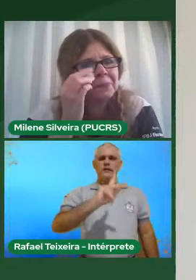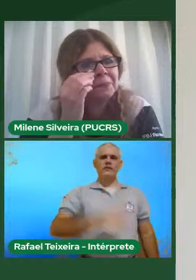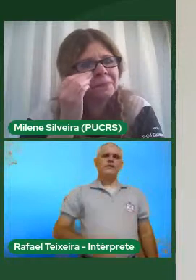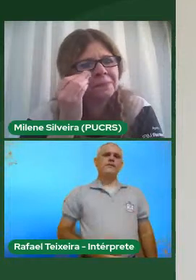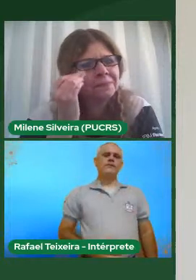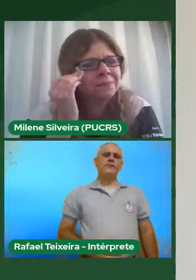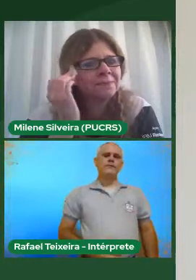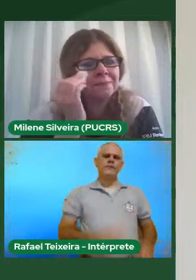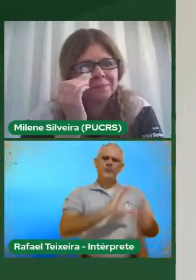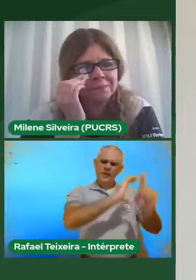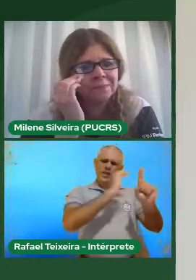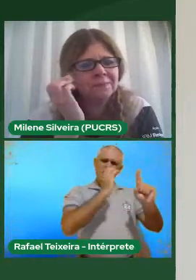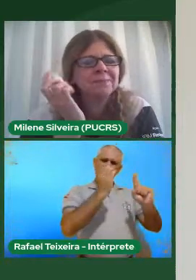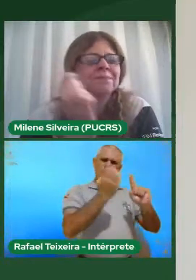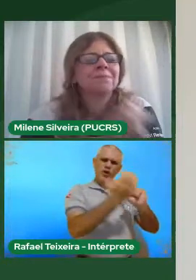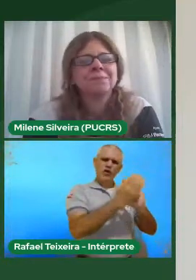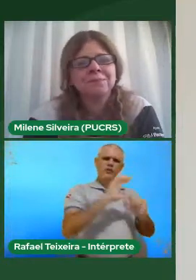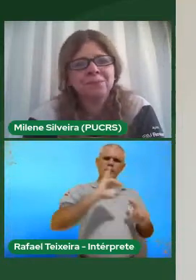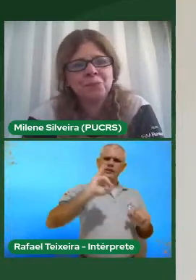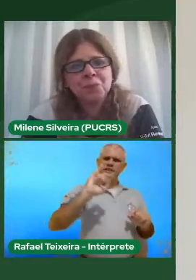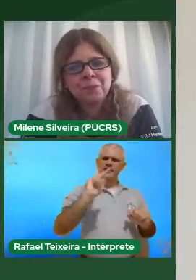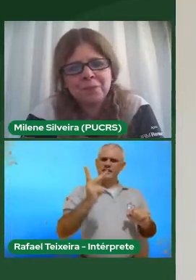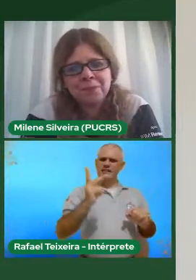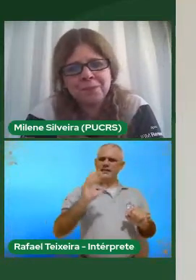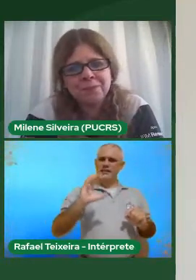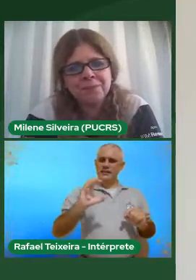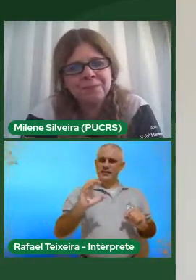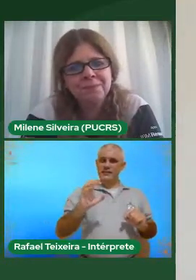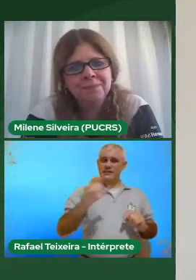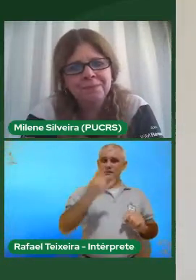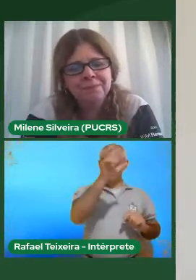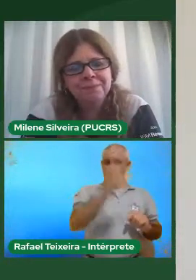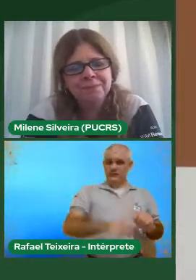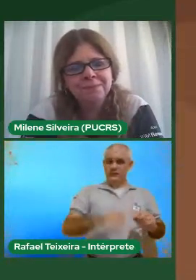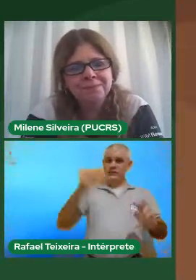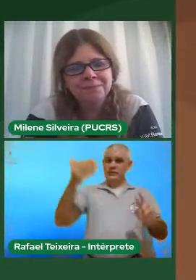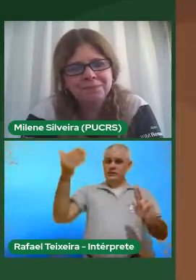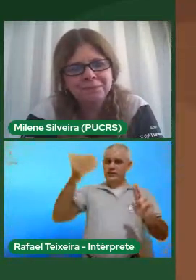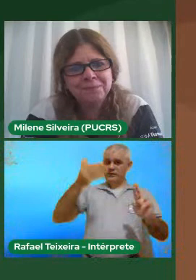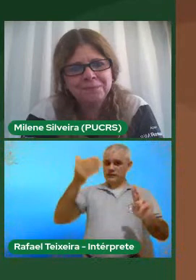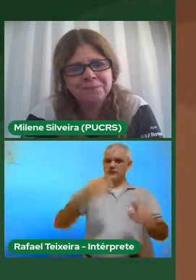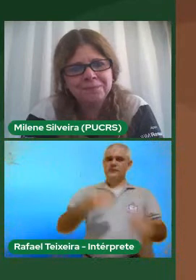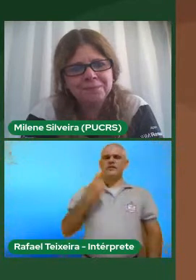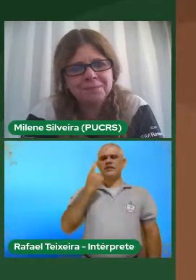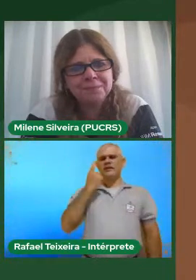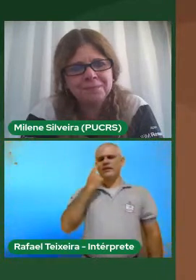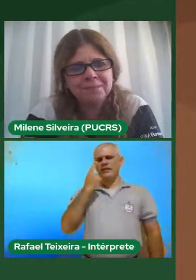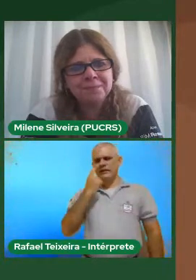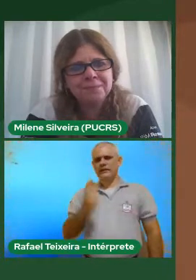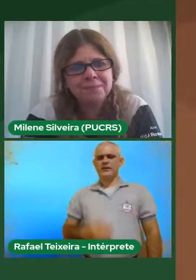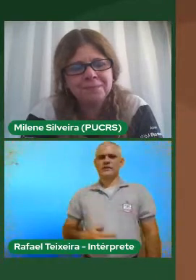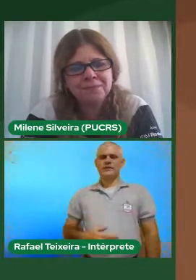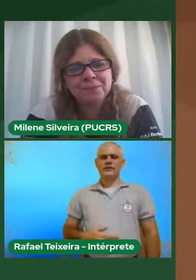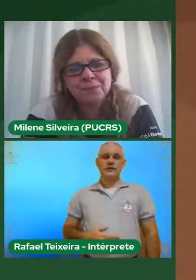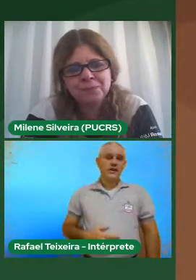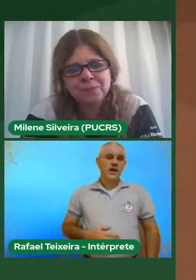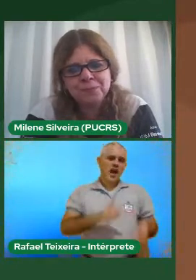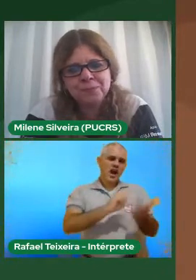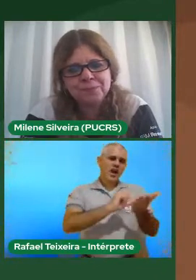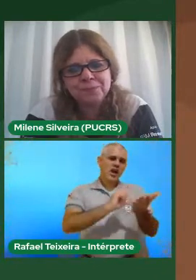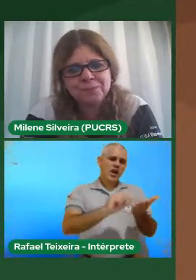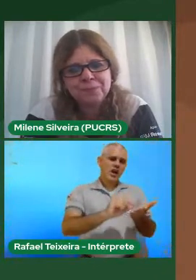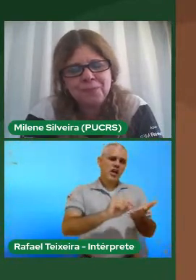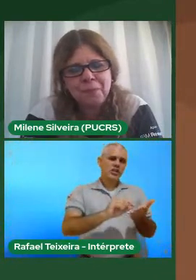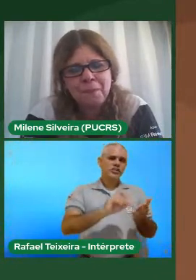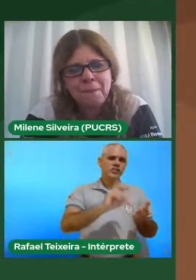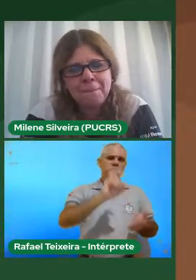Seu impacto na nossa comunidade pode ser comprovado por dados. Querem ver? 59 artigos nos anais do